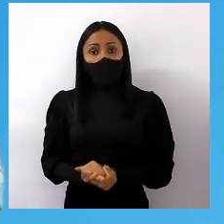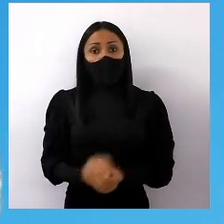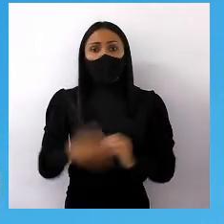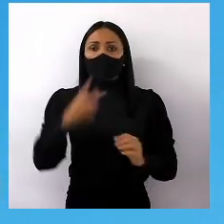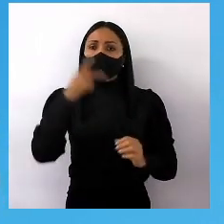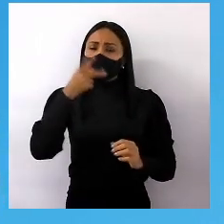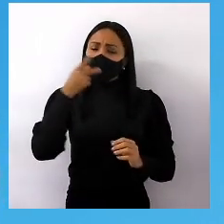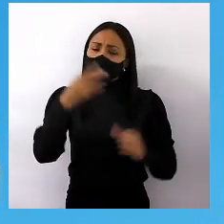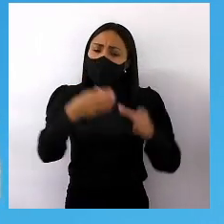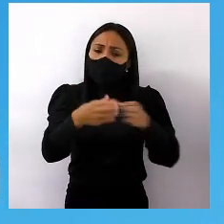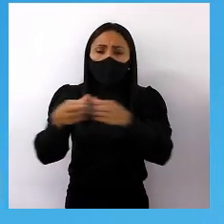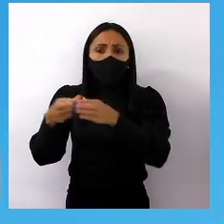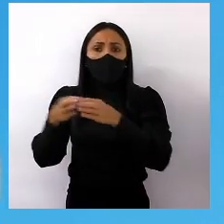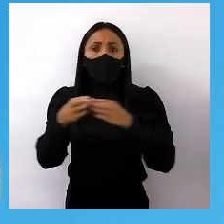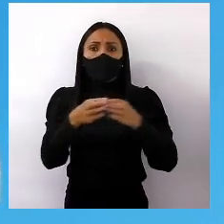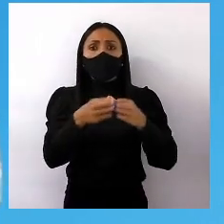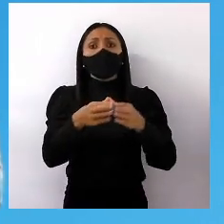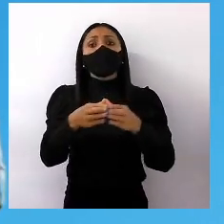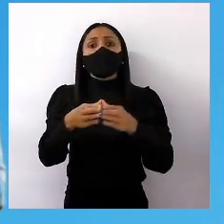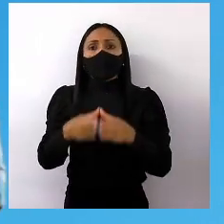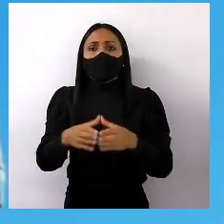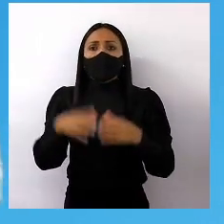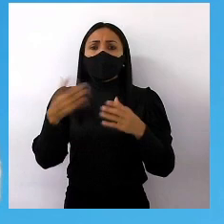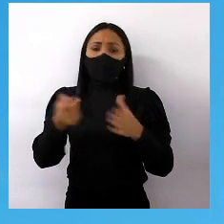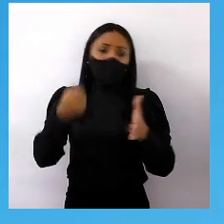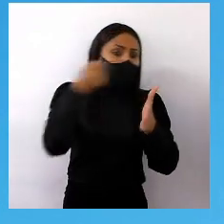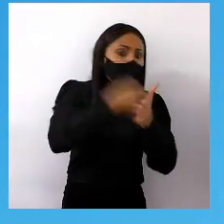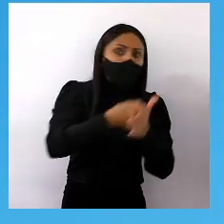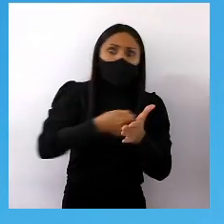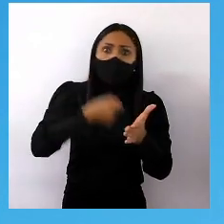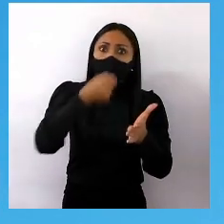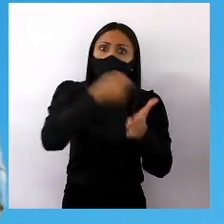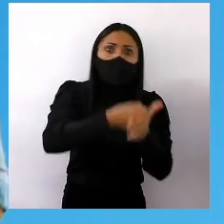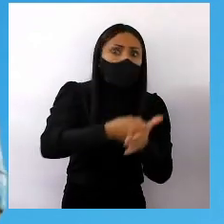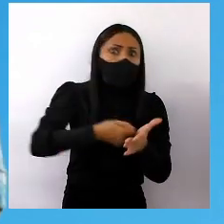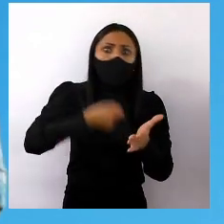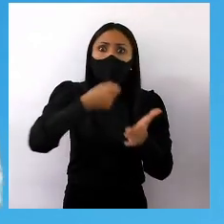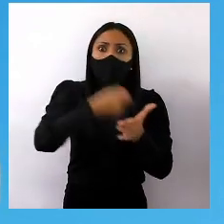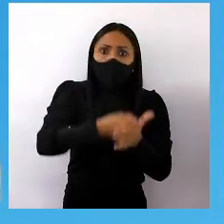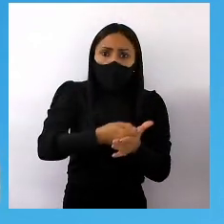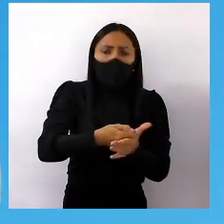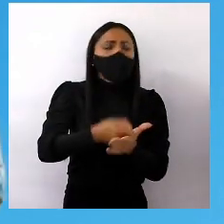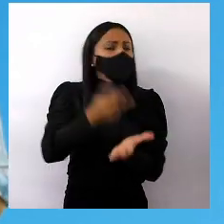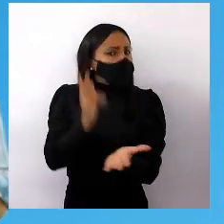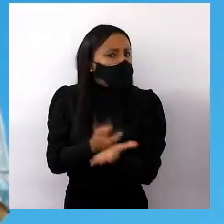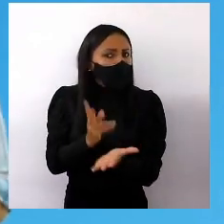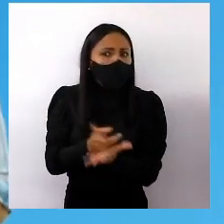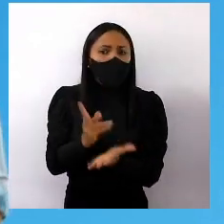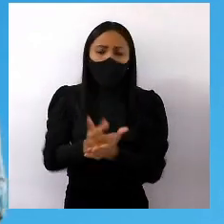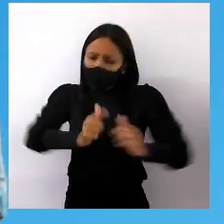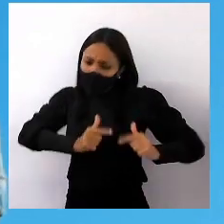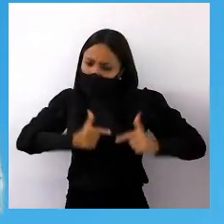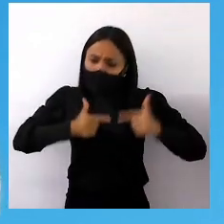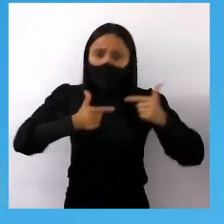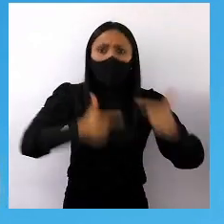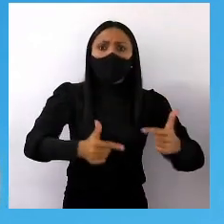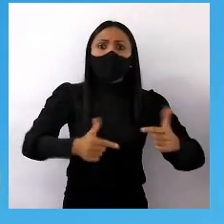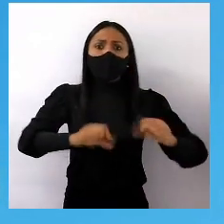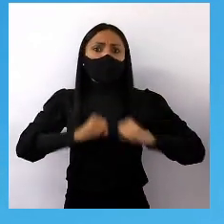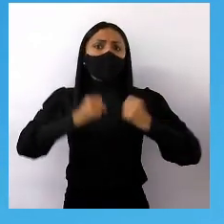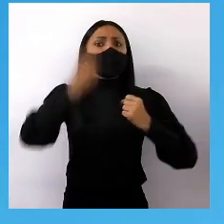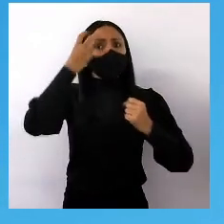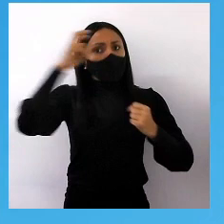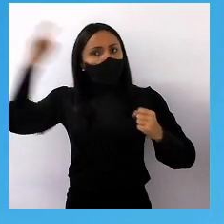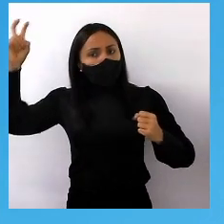desses grupos, me veio à mente a questão da resistência, né? Uma resistência, eles permanecerem lutando, não é, a questão da nossa